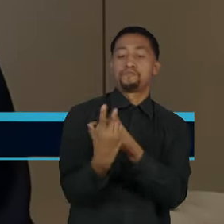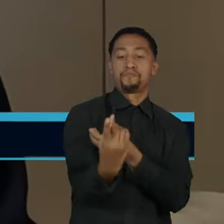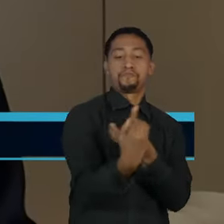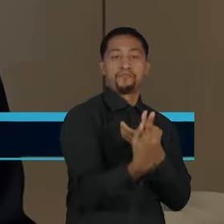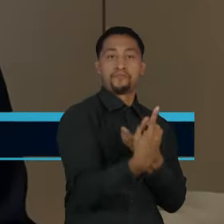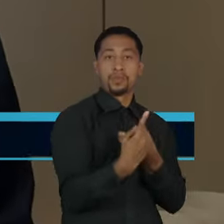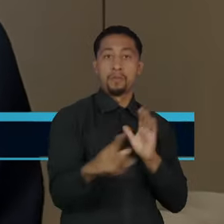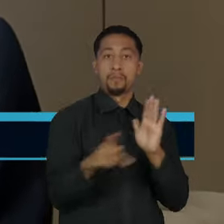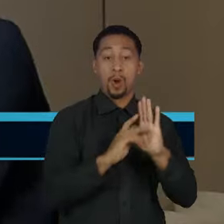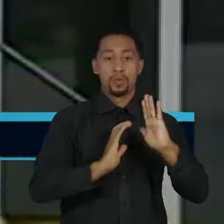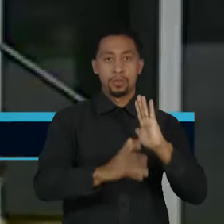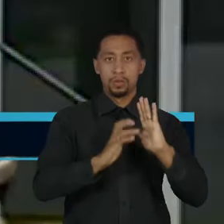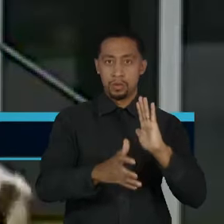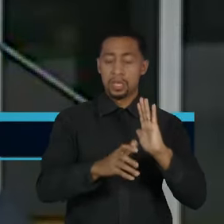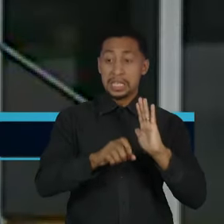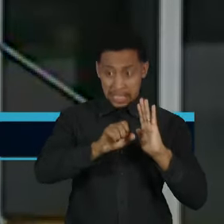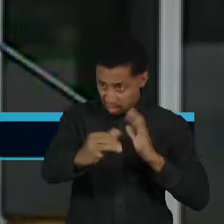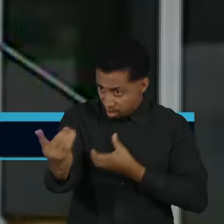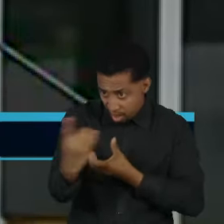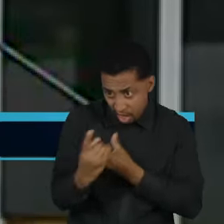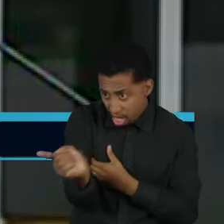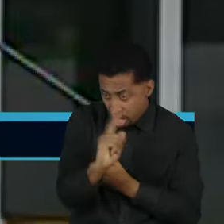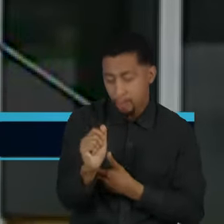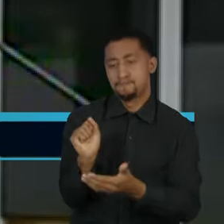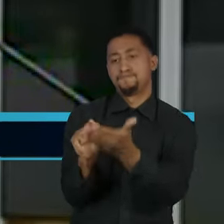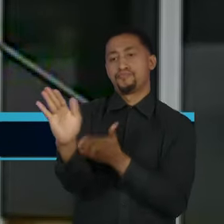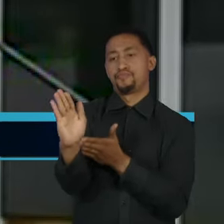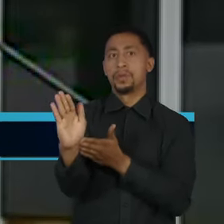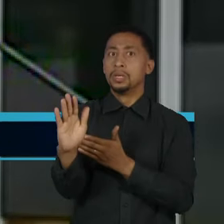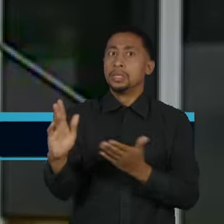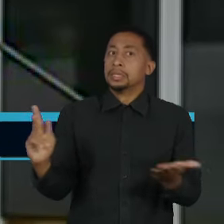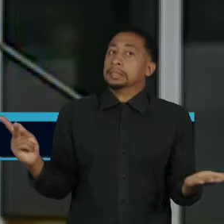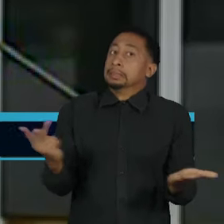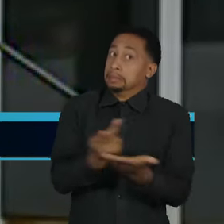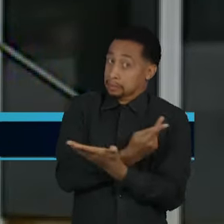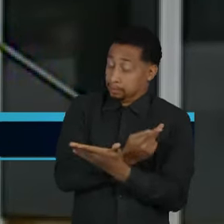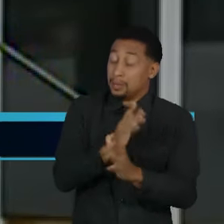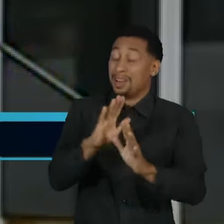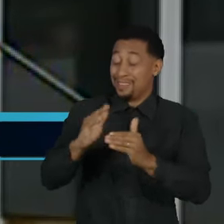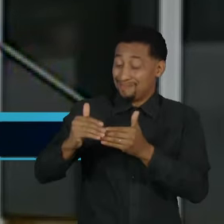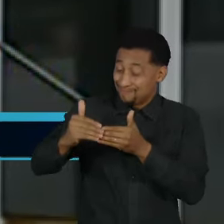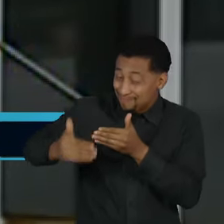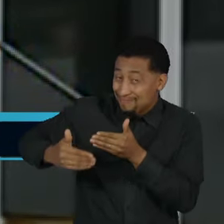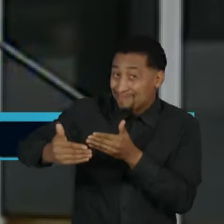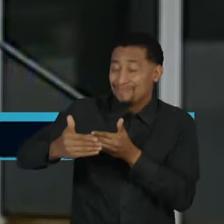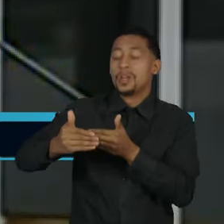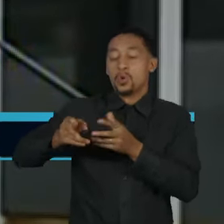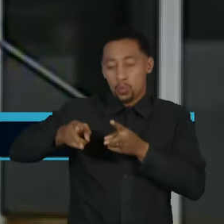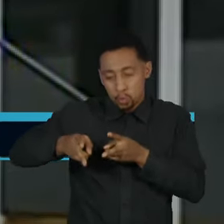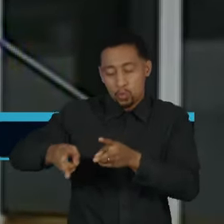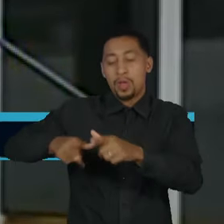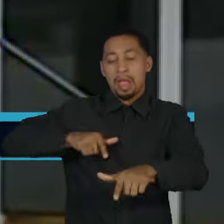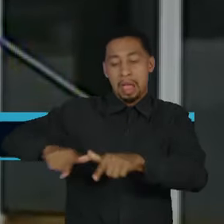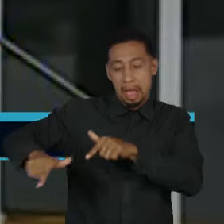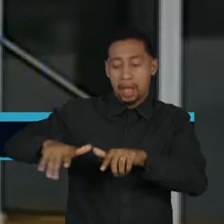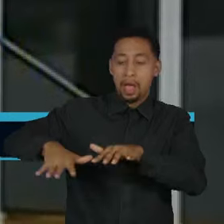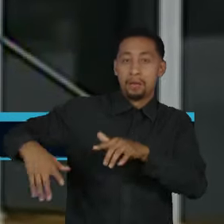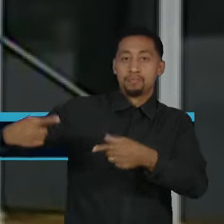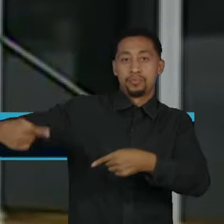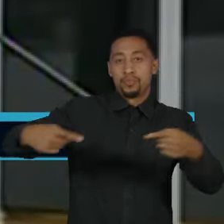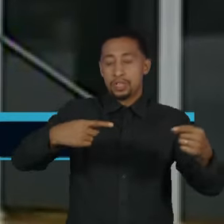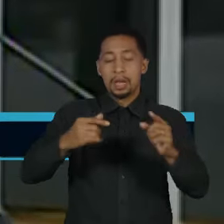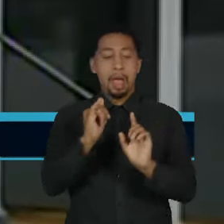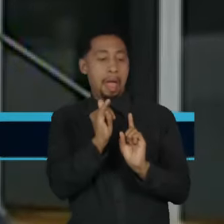de exoneração. Como de lá para cá desempenhou cargos com fórum especial sem interrupções, alega